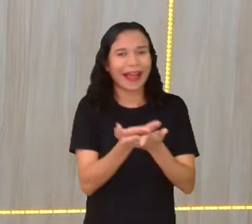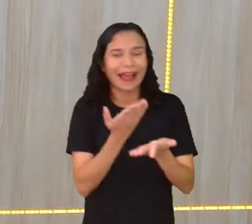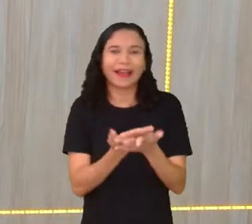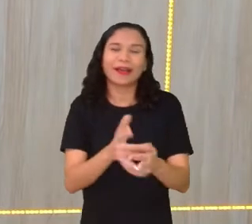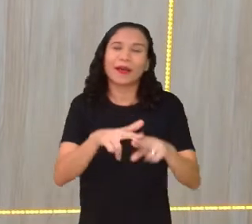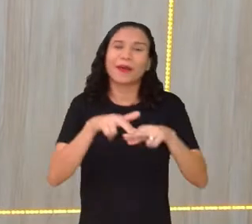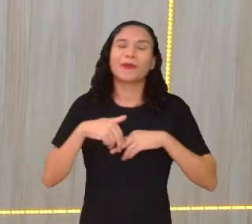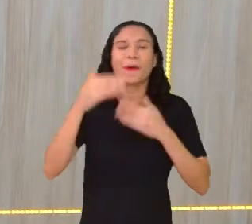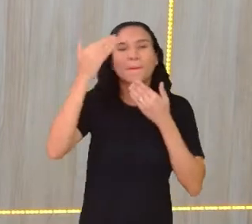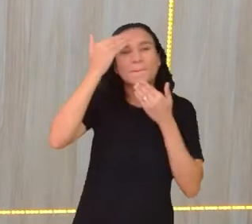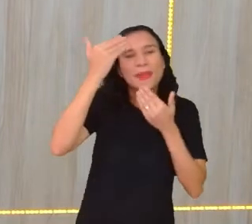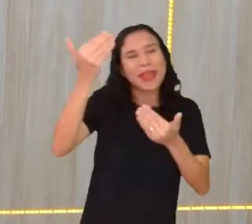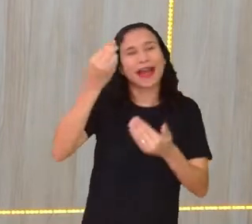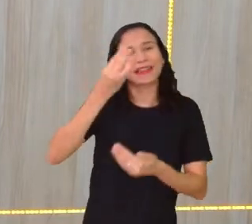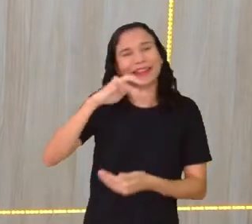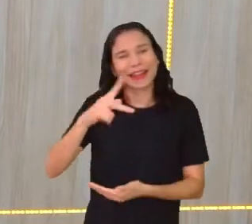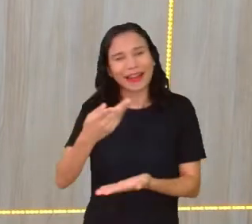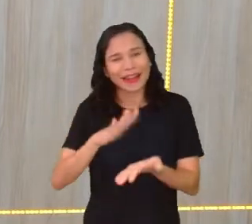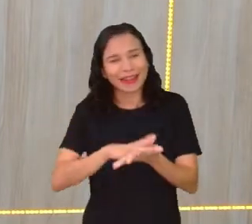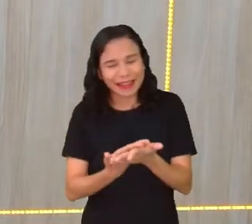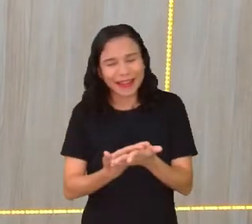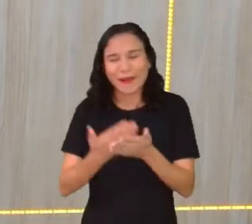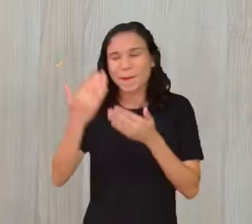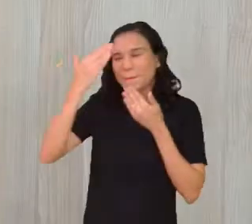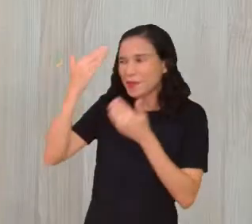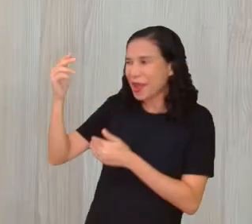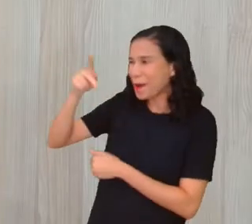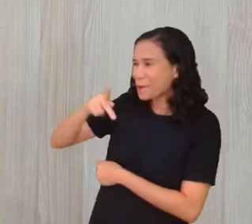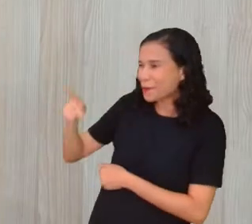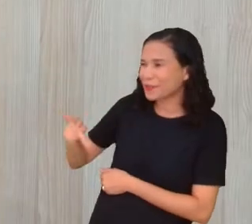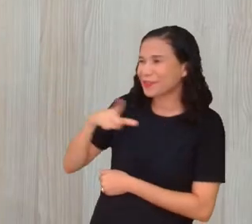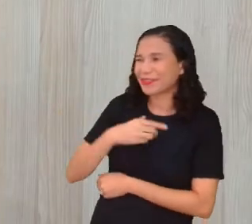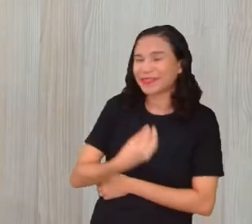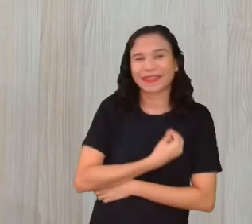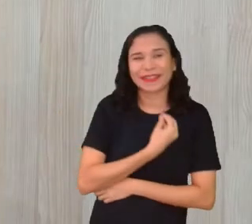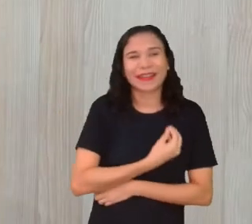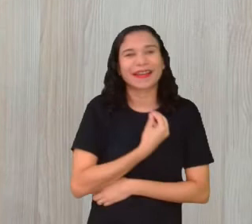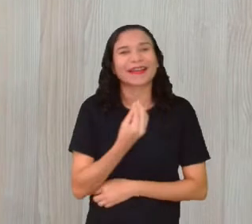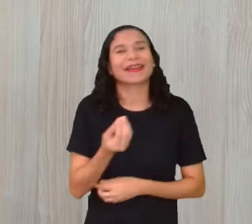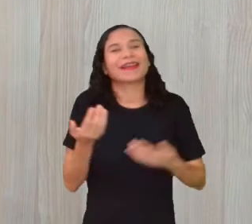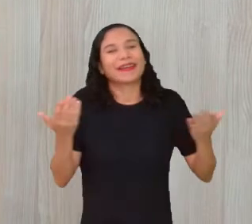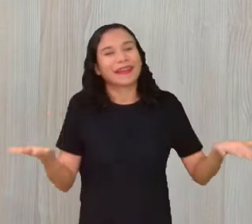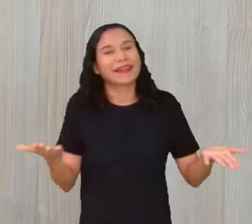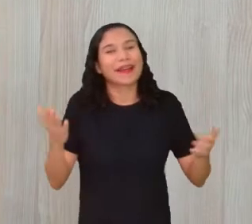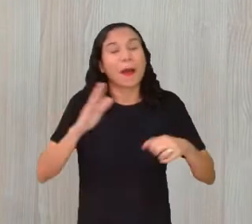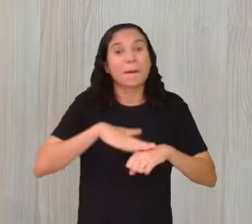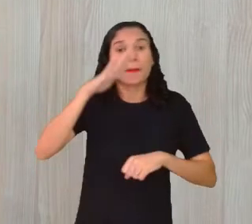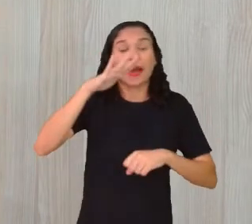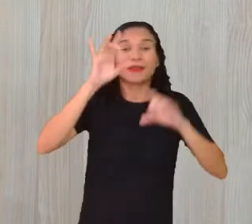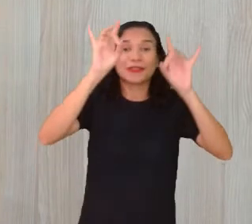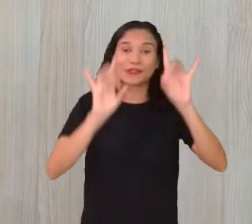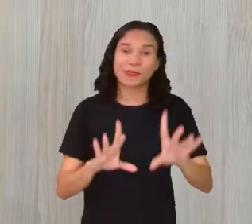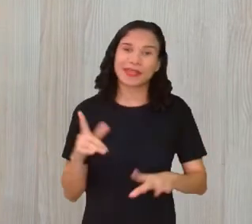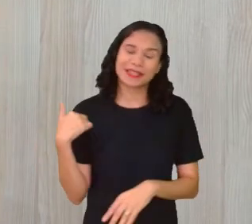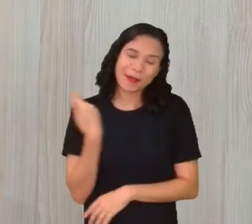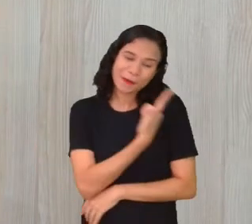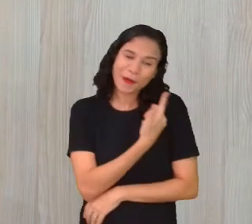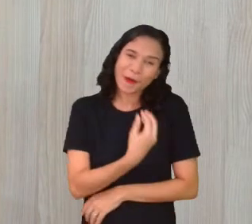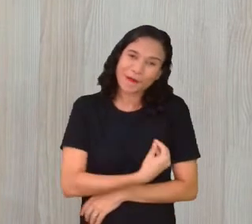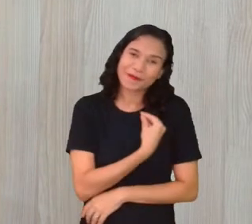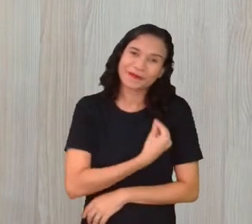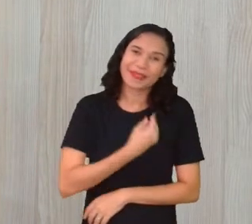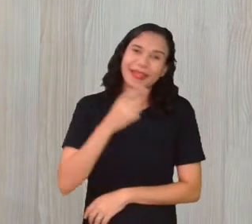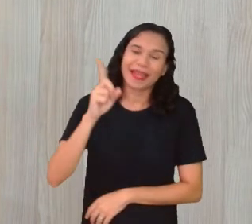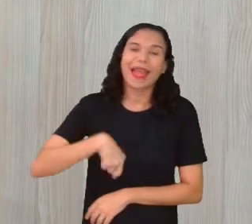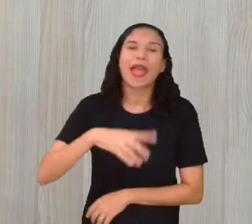aula. Então, valeu, Heleninha. Valeu, professora Vanessa. Professor e é Luciano, isso. Um dos maiores privilégios da nossa vida, né,